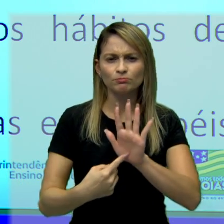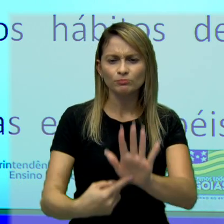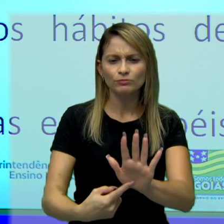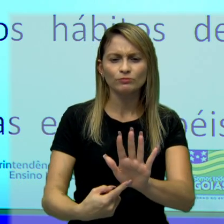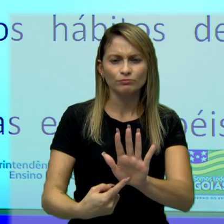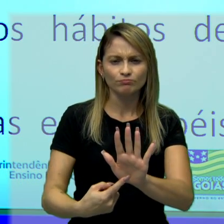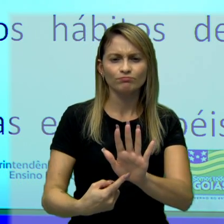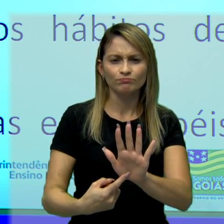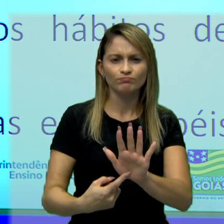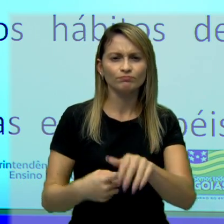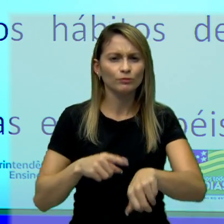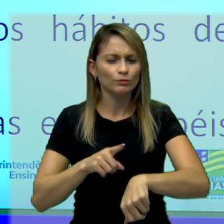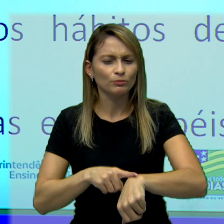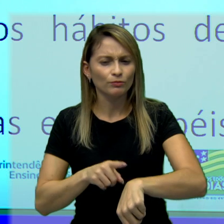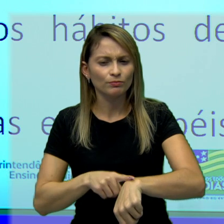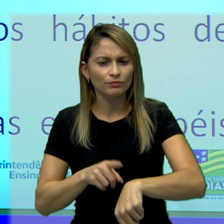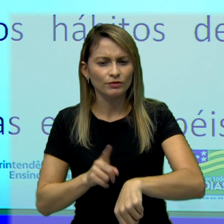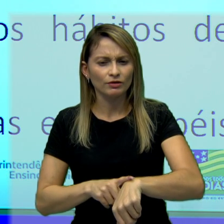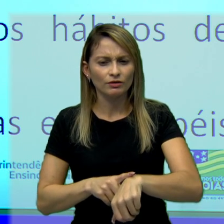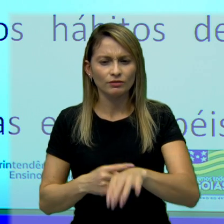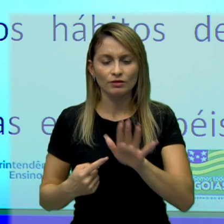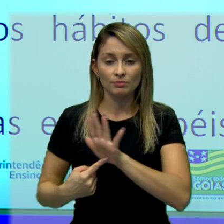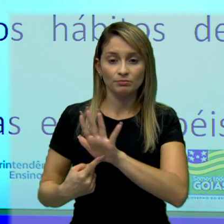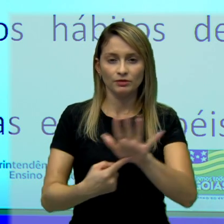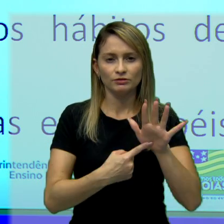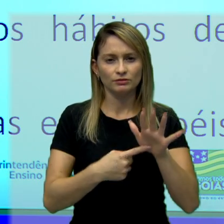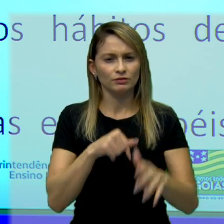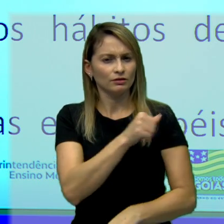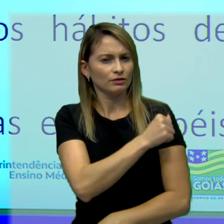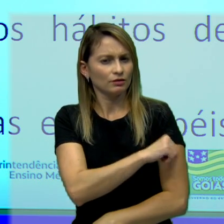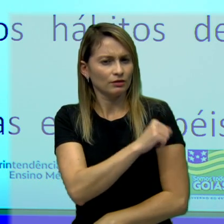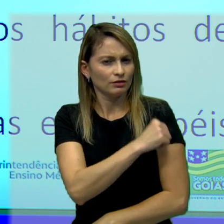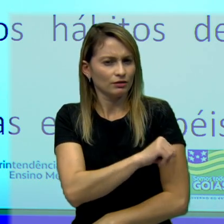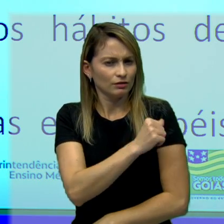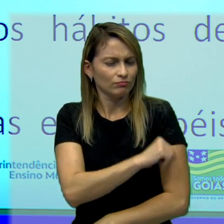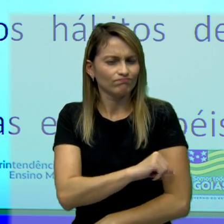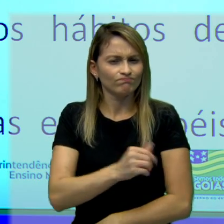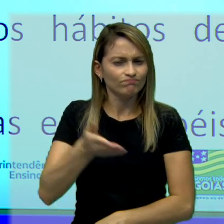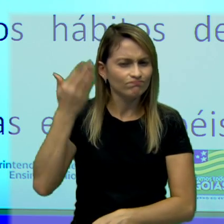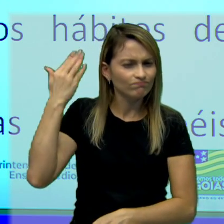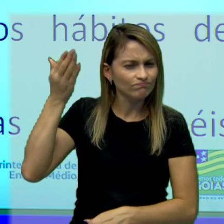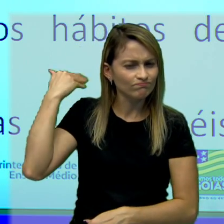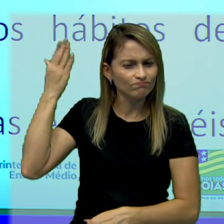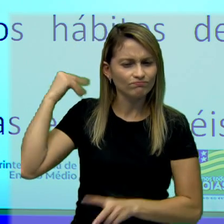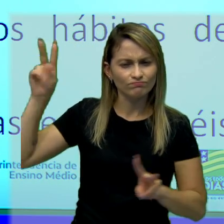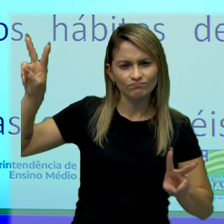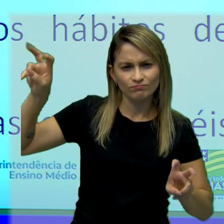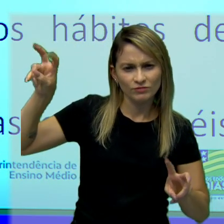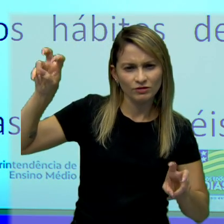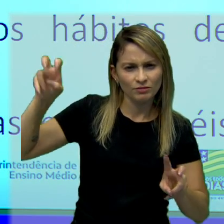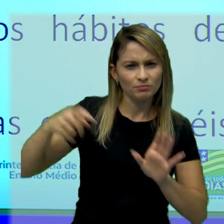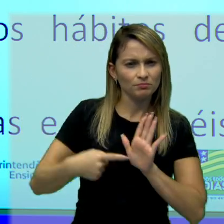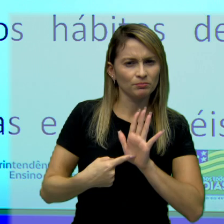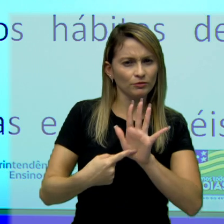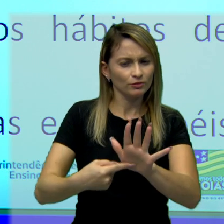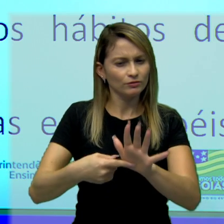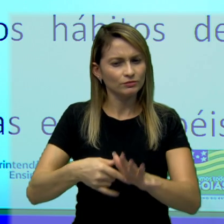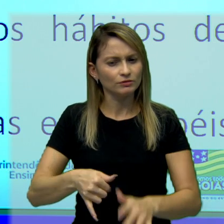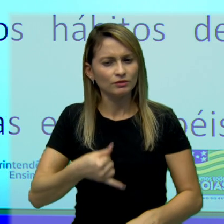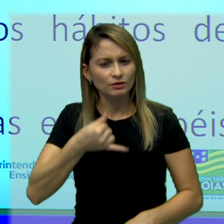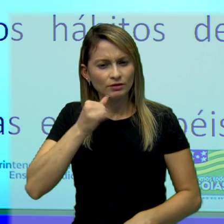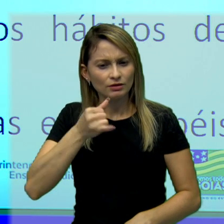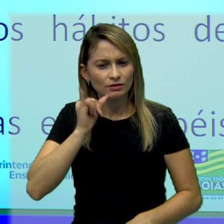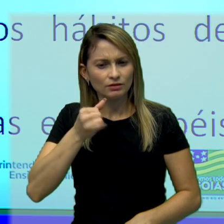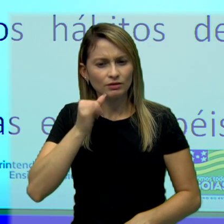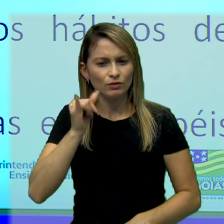1939 traz à cena tipos e situações que espelham o Rio de Janeiro daquela época. No fragmento, o